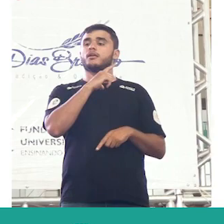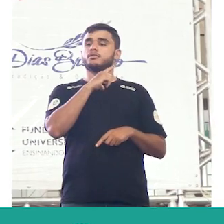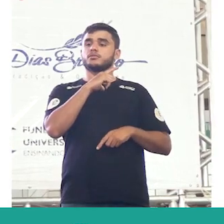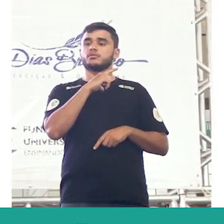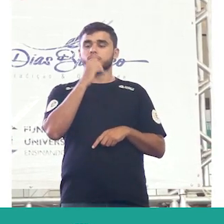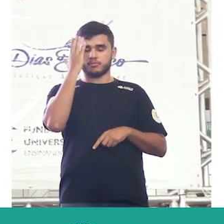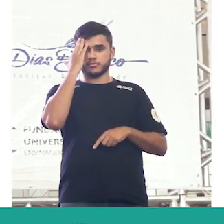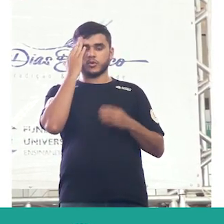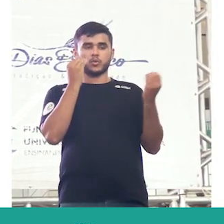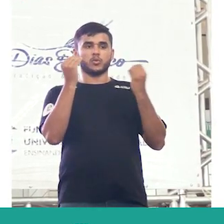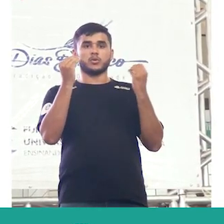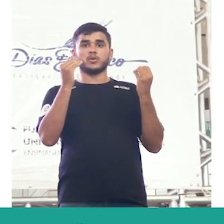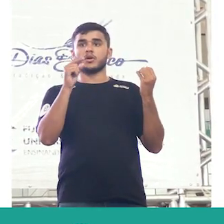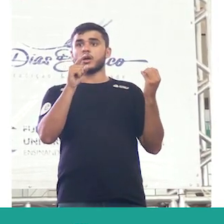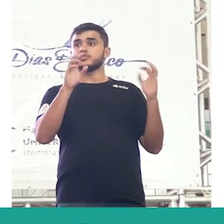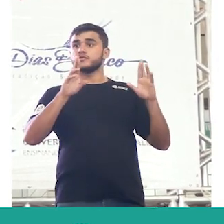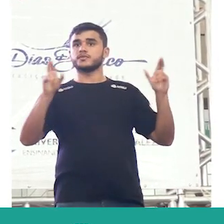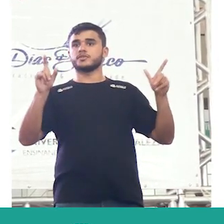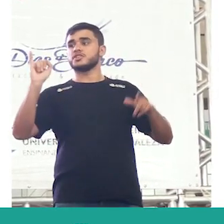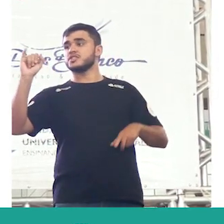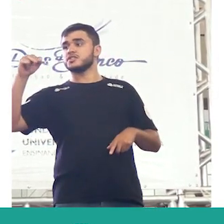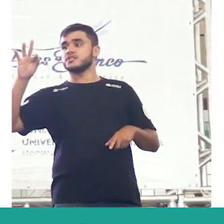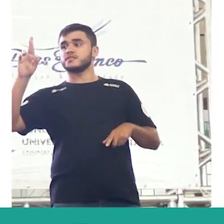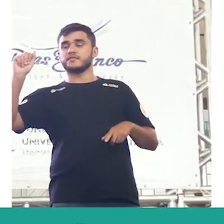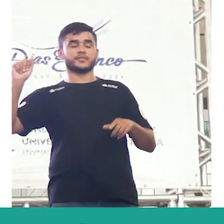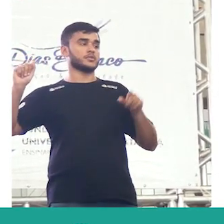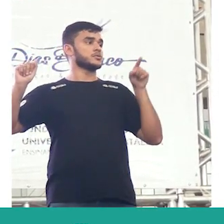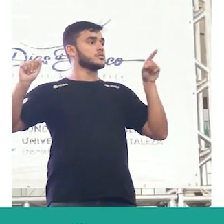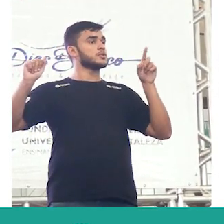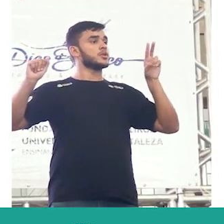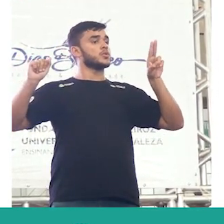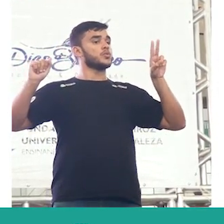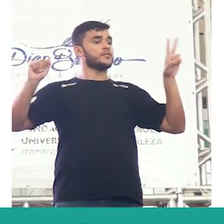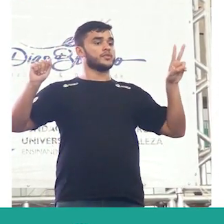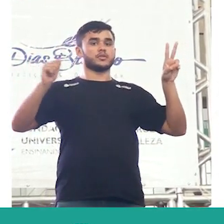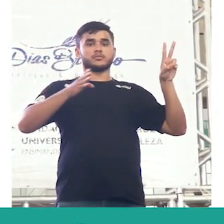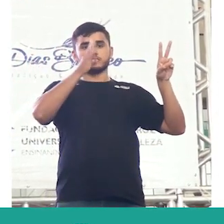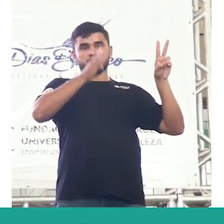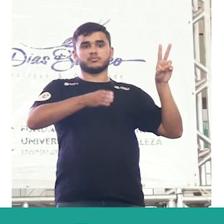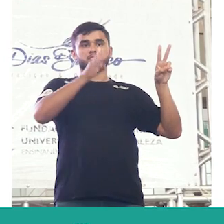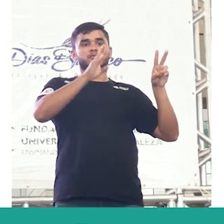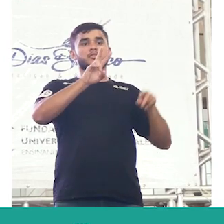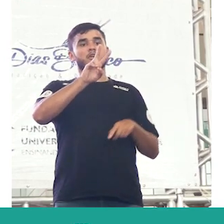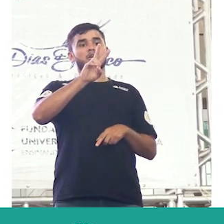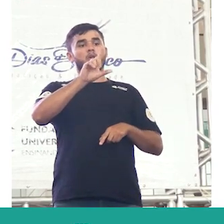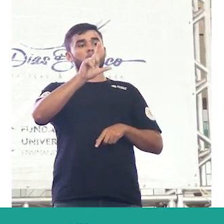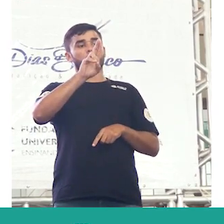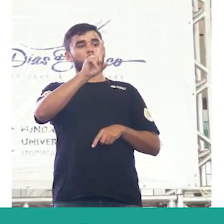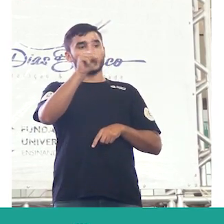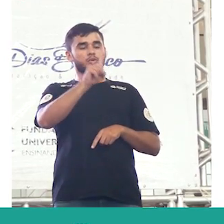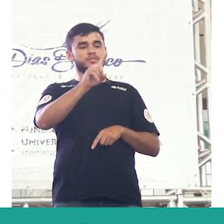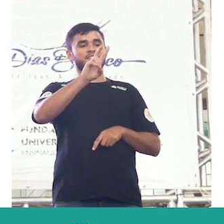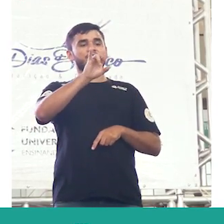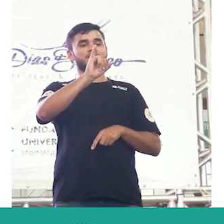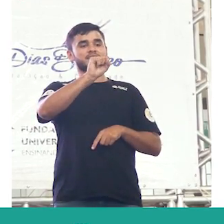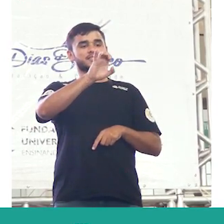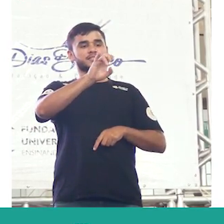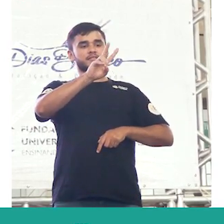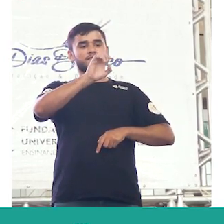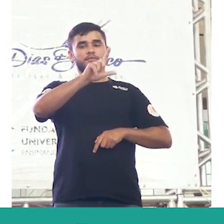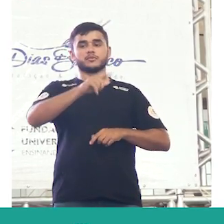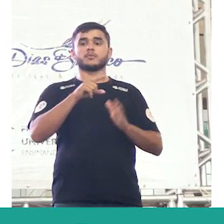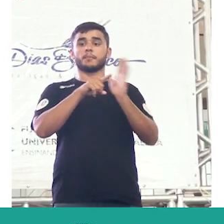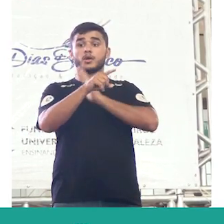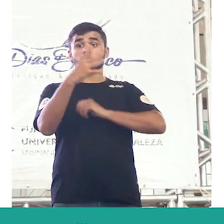frequência maior que a frequência de luz visível. Ok. Questão de número 4 é o item D